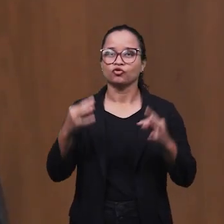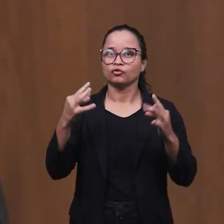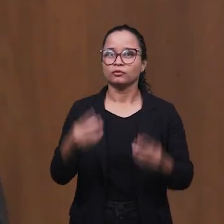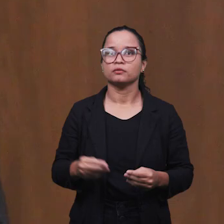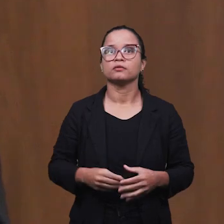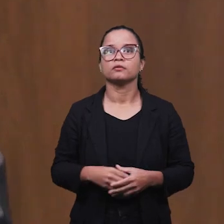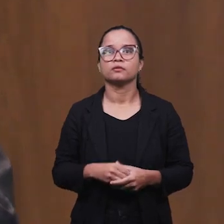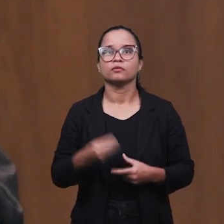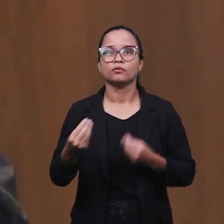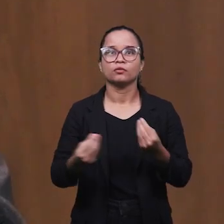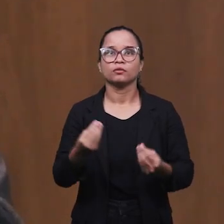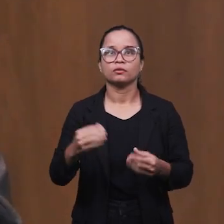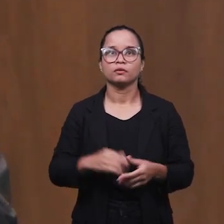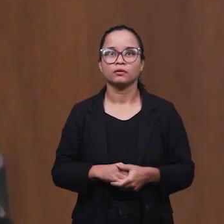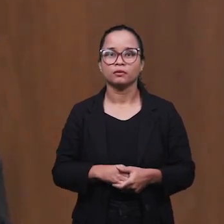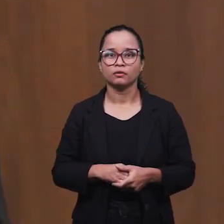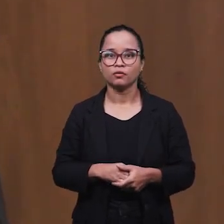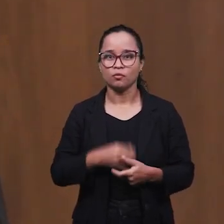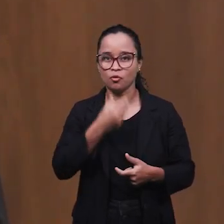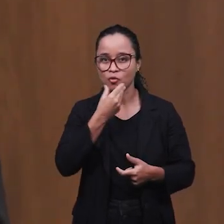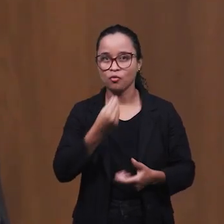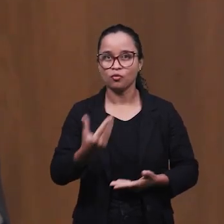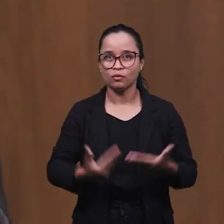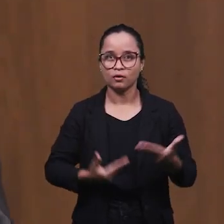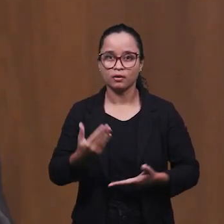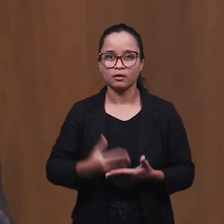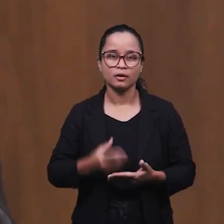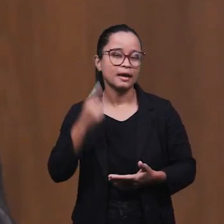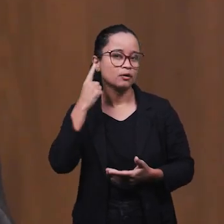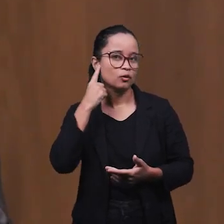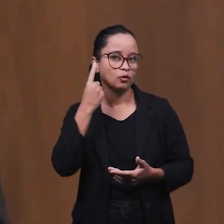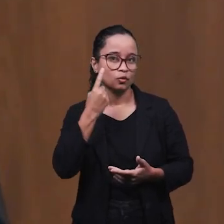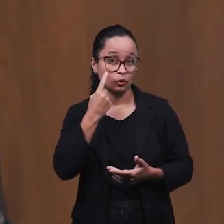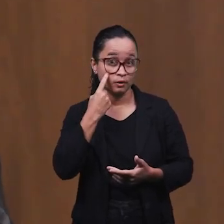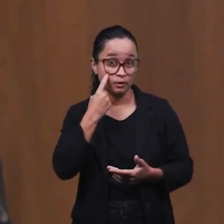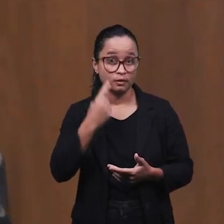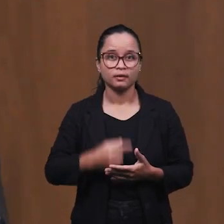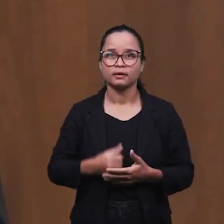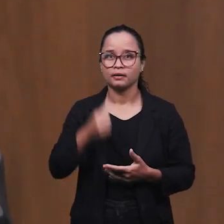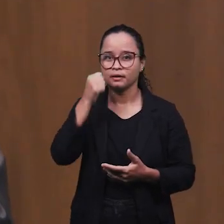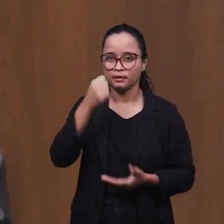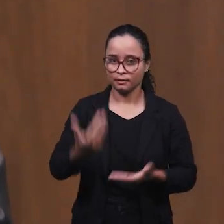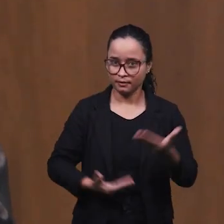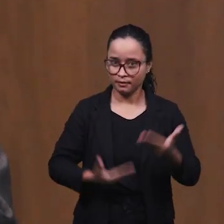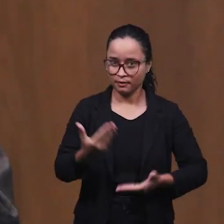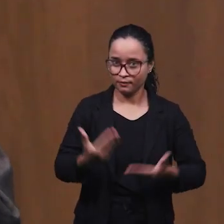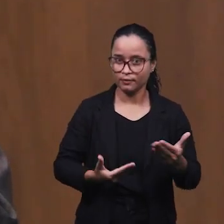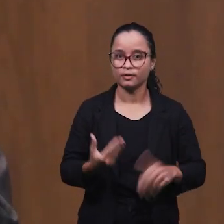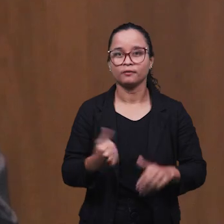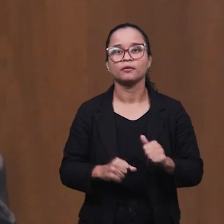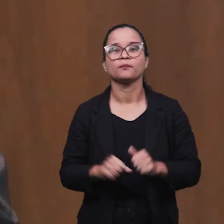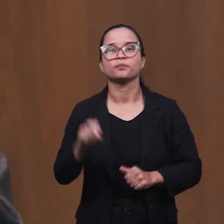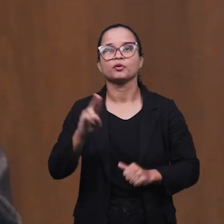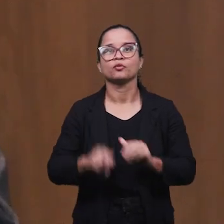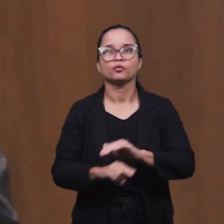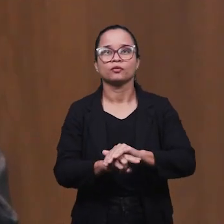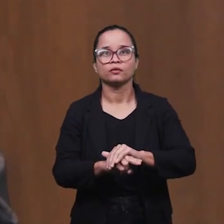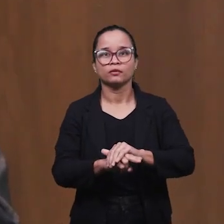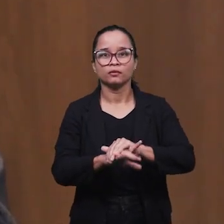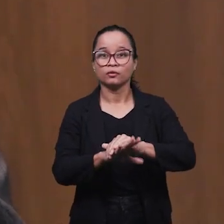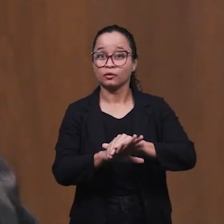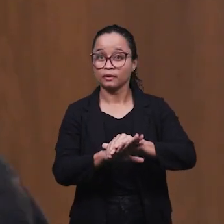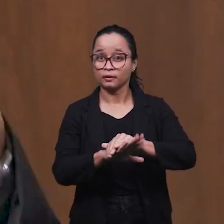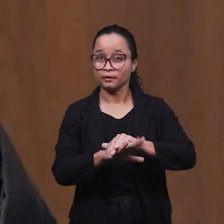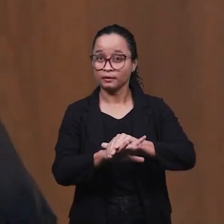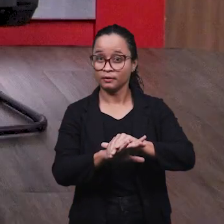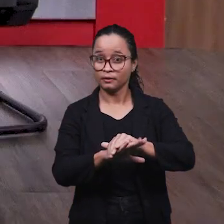a maneira como um irmão que ele é surdo cego, e a irmã ali fazendo ali levando a interpretação